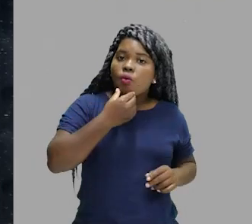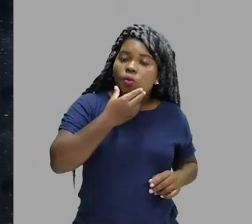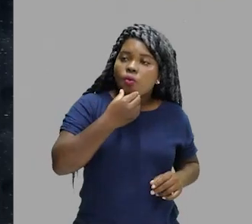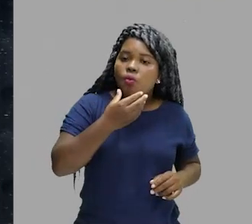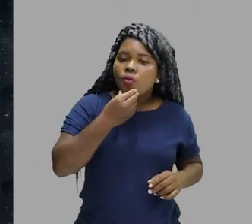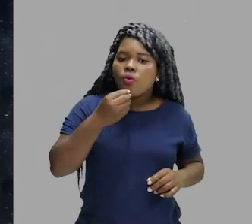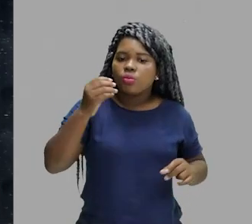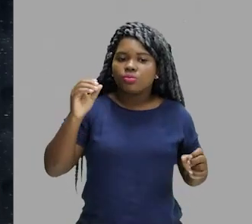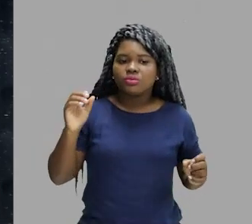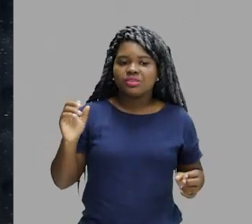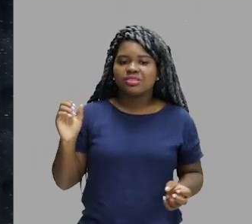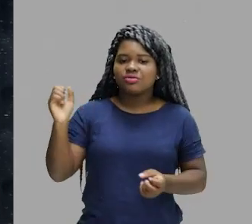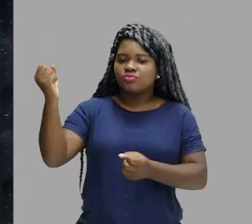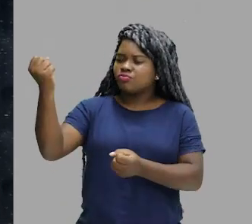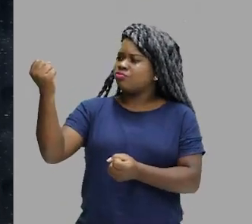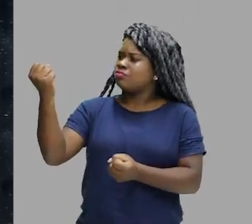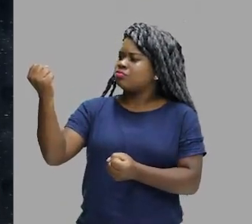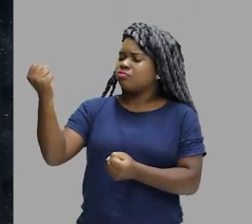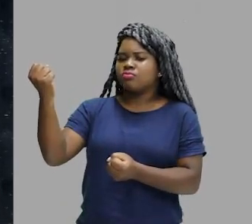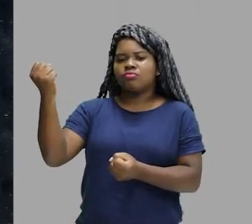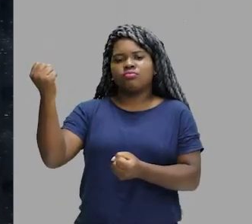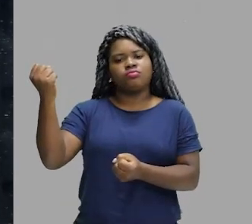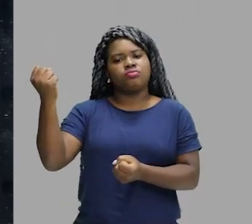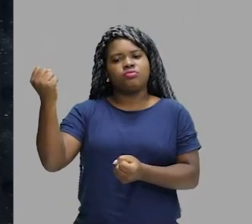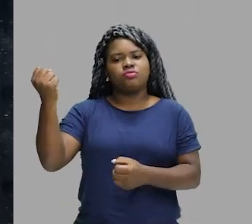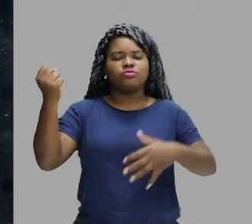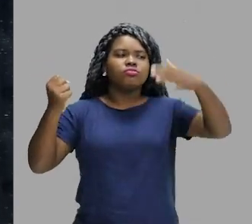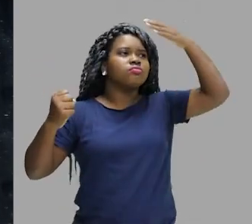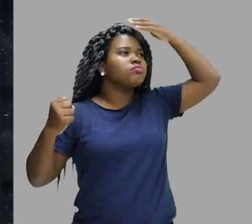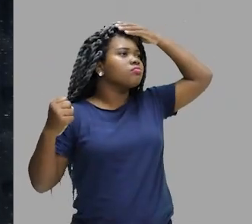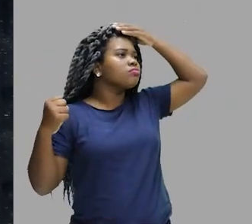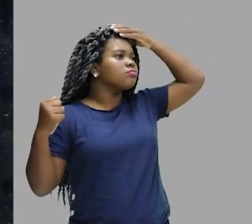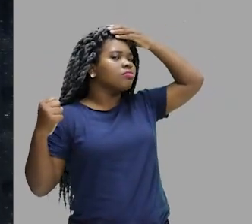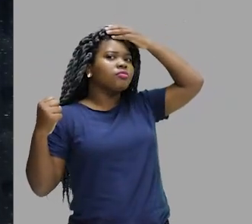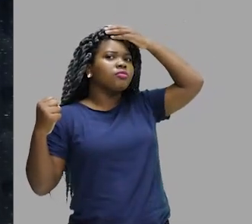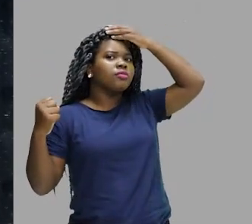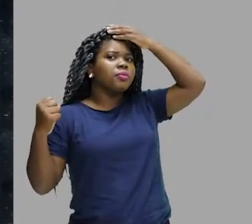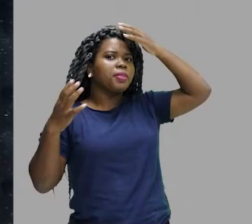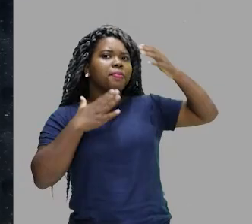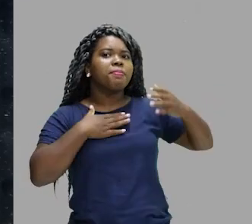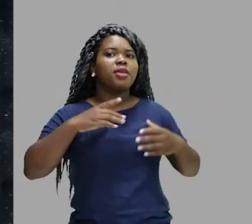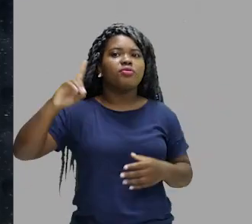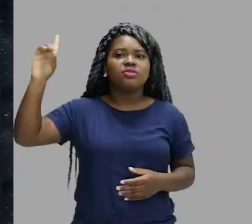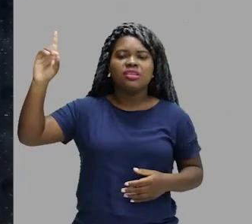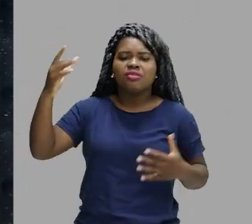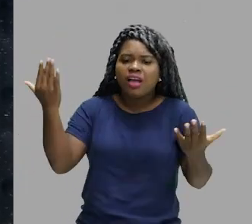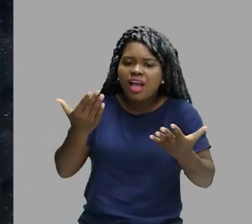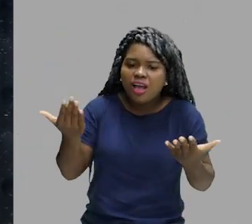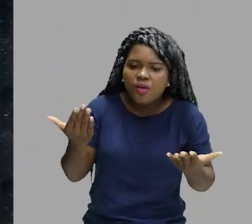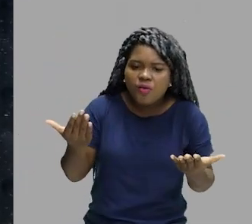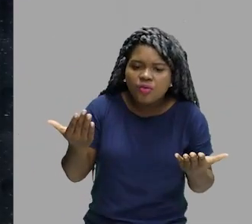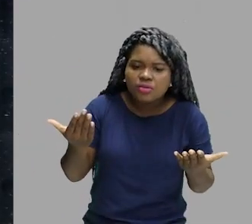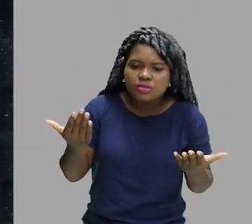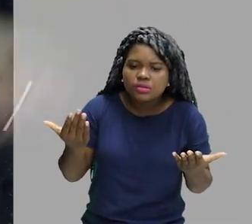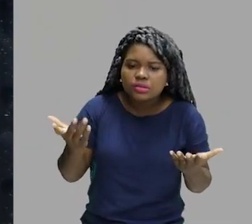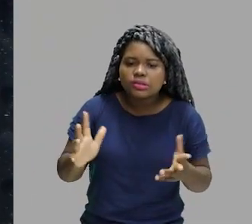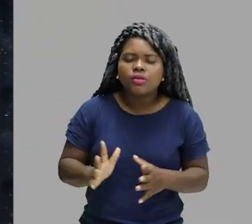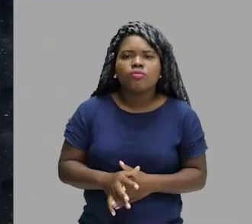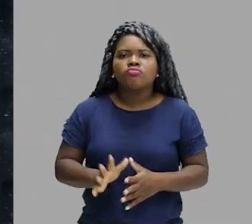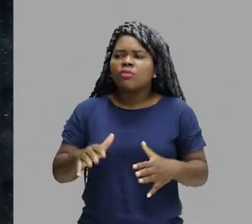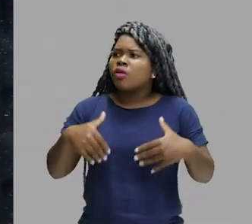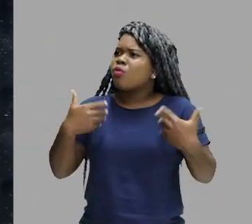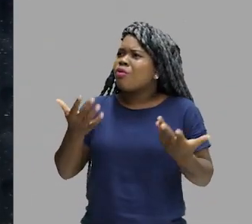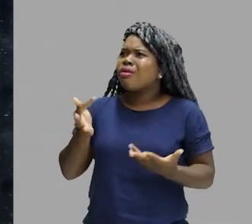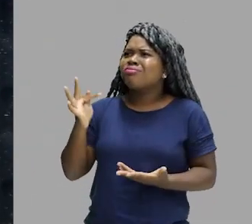meu Deus, e agora? Né? Vem aquele palavrão mental, que eu não vou falar isso aqui, e ele pergunta: qual vai ser o meu